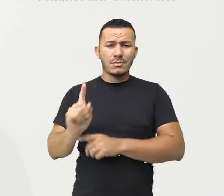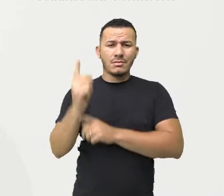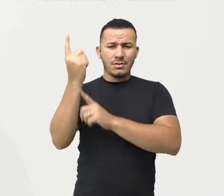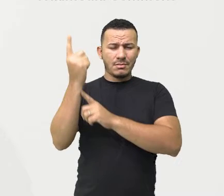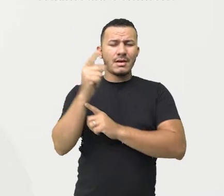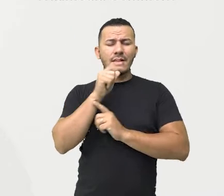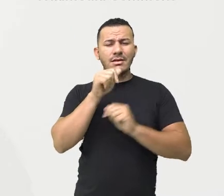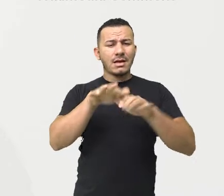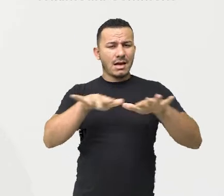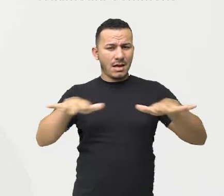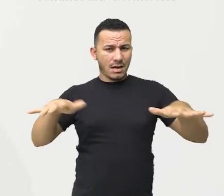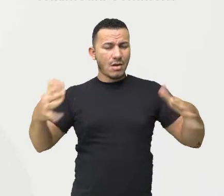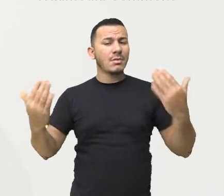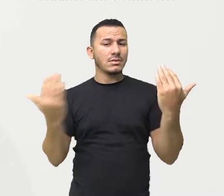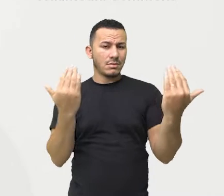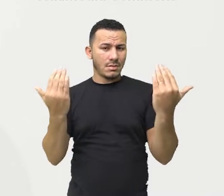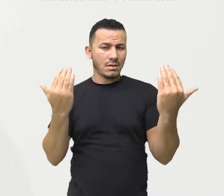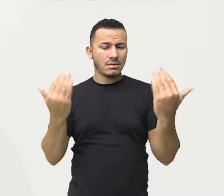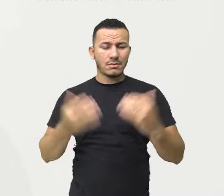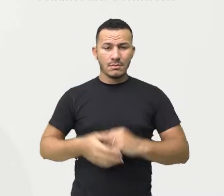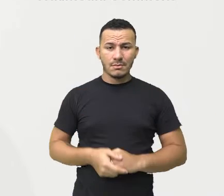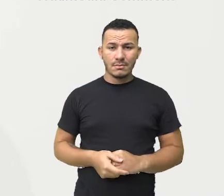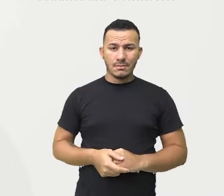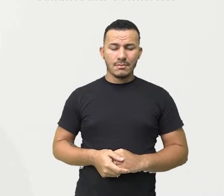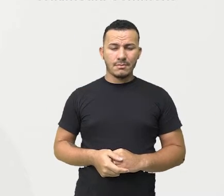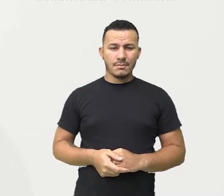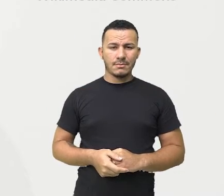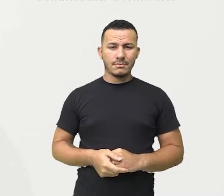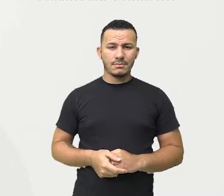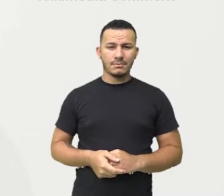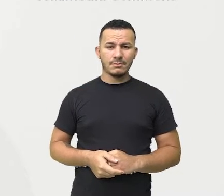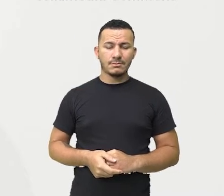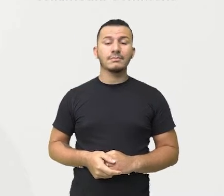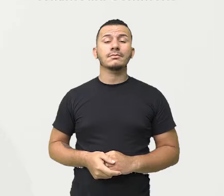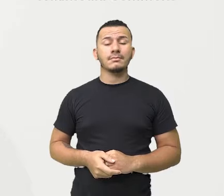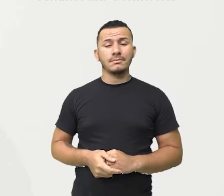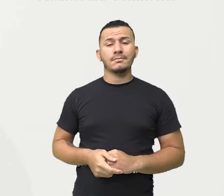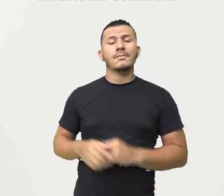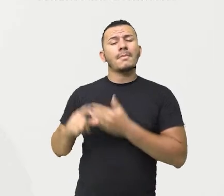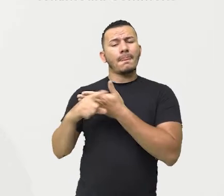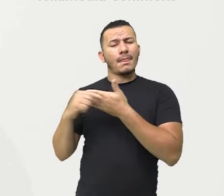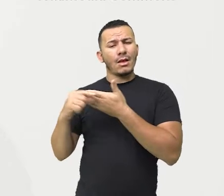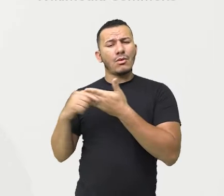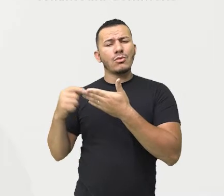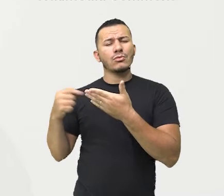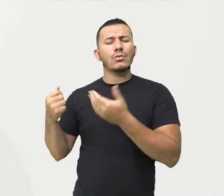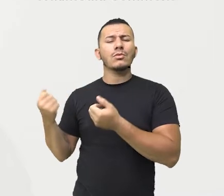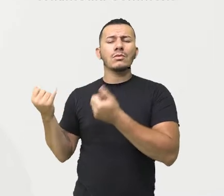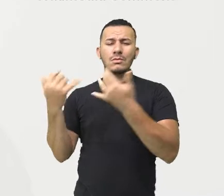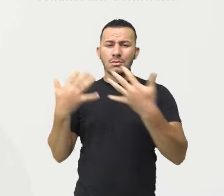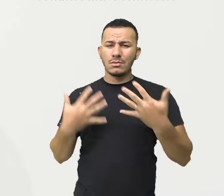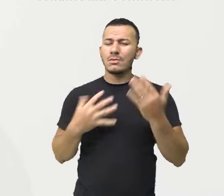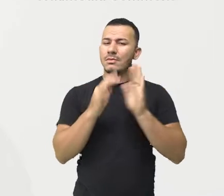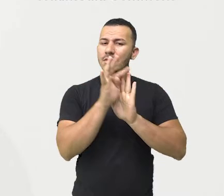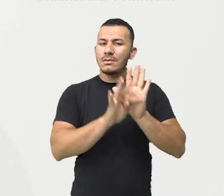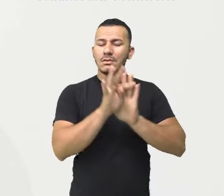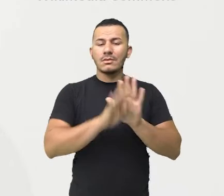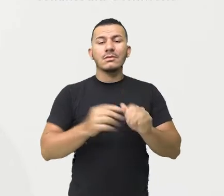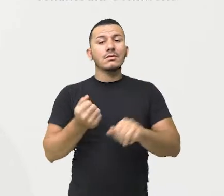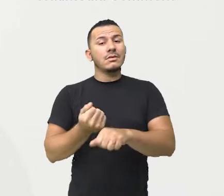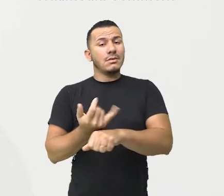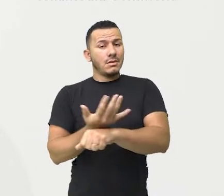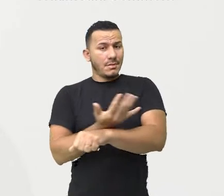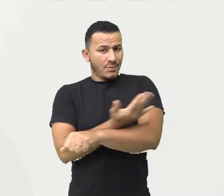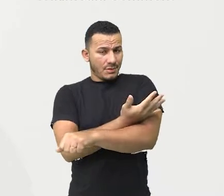primeiras águas. Percebem como o eu lírico traz essa emoção para